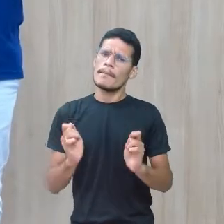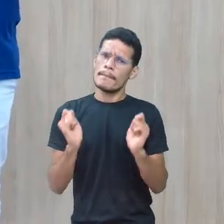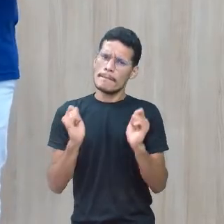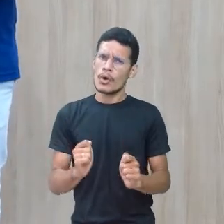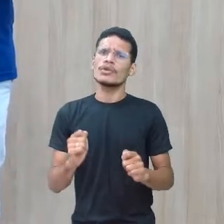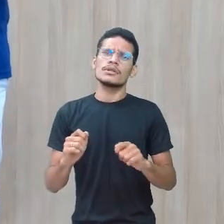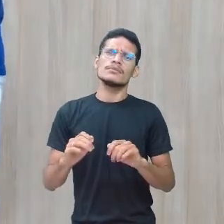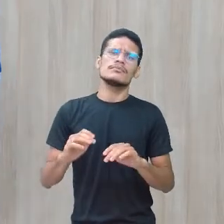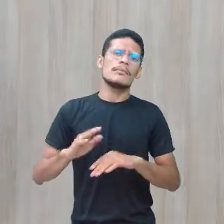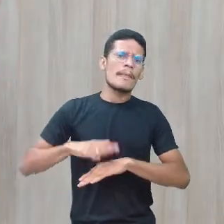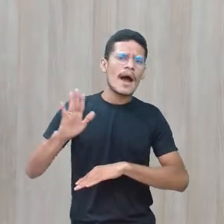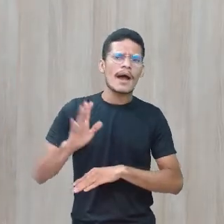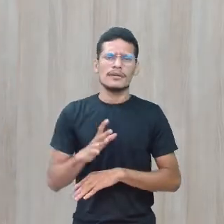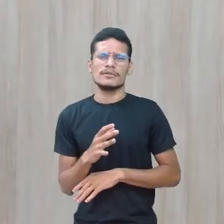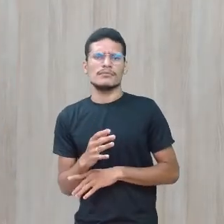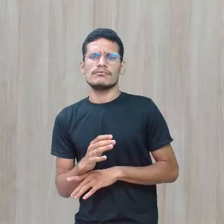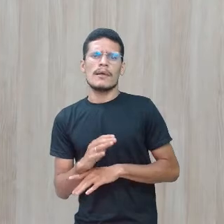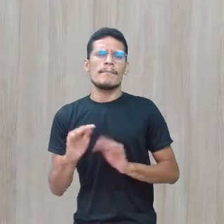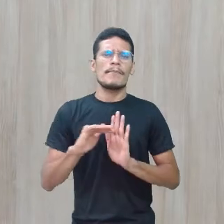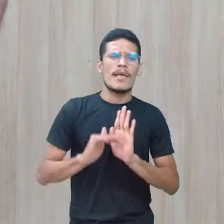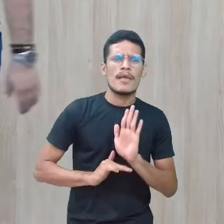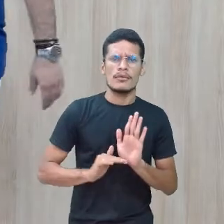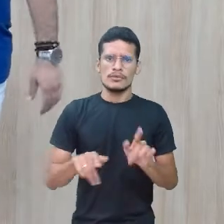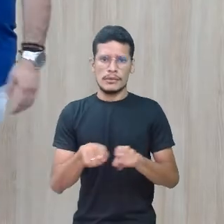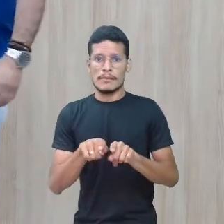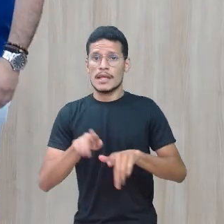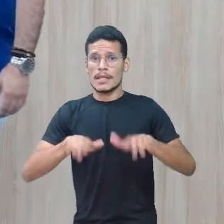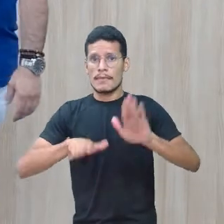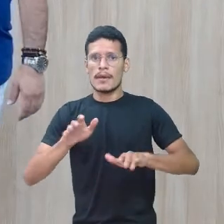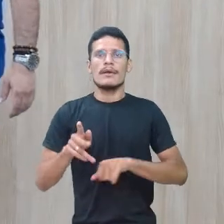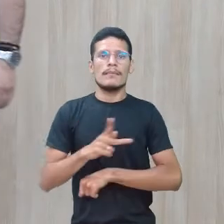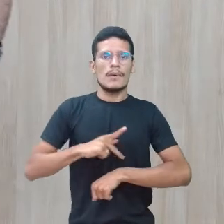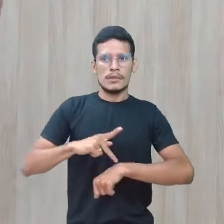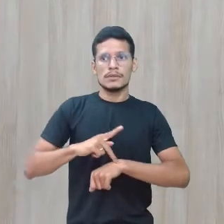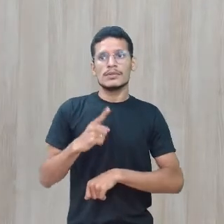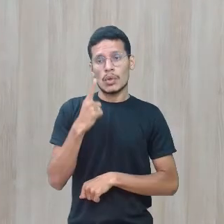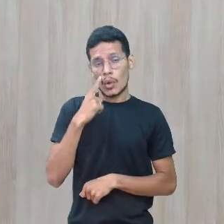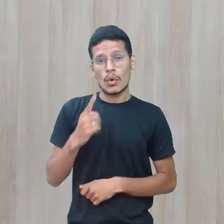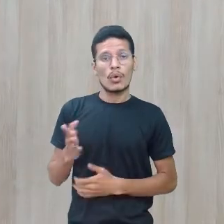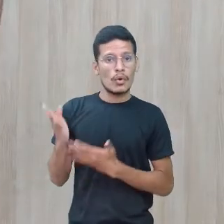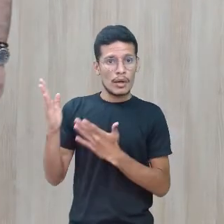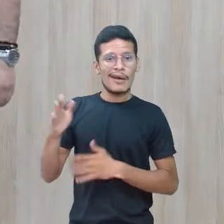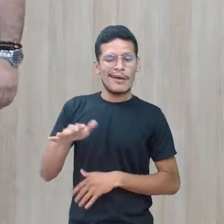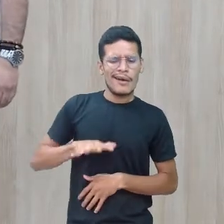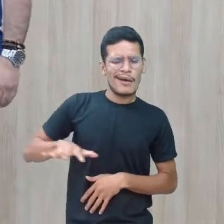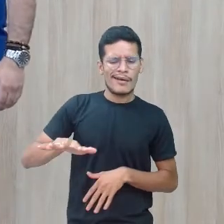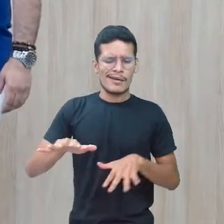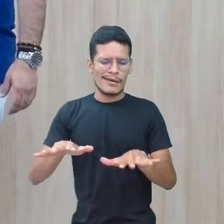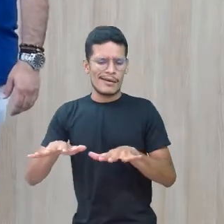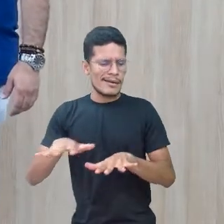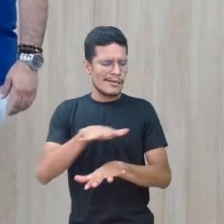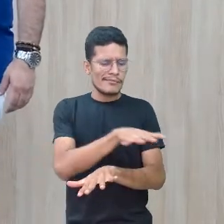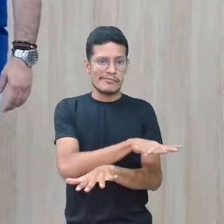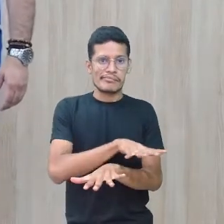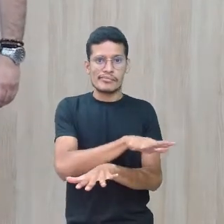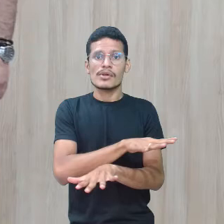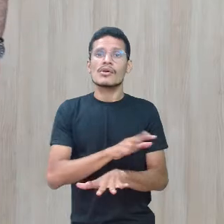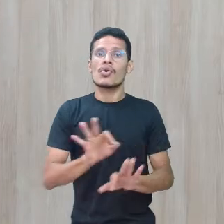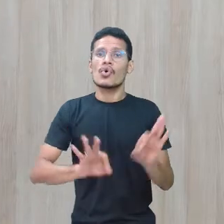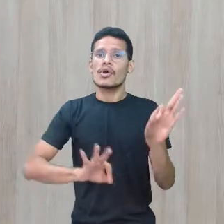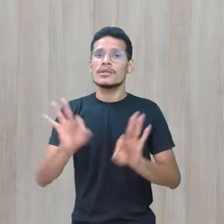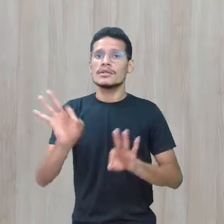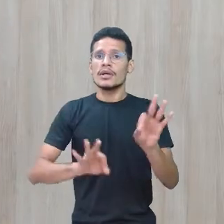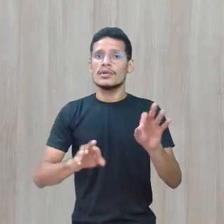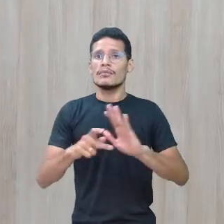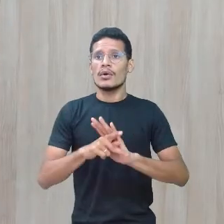né, ou menos, a depender dos países. Né? Então, nesse sentido, esses setores econômicos, eles eram